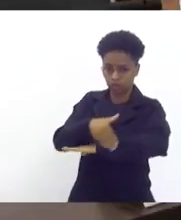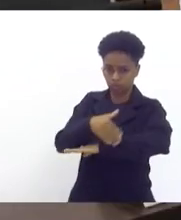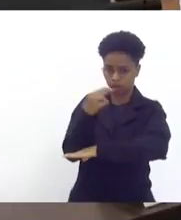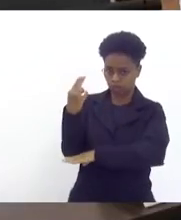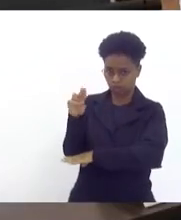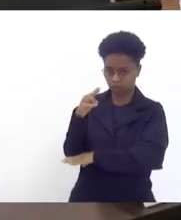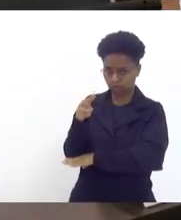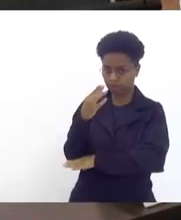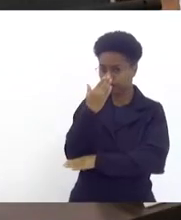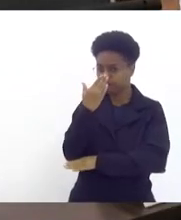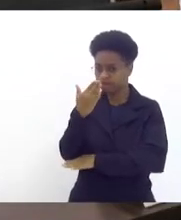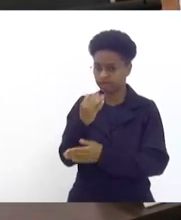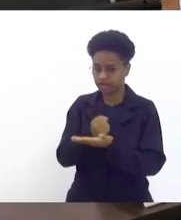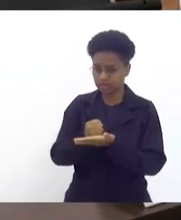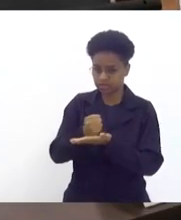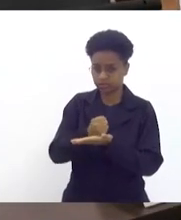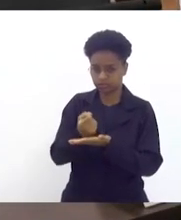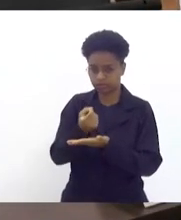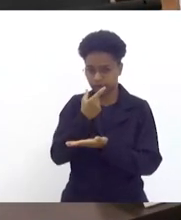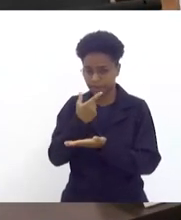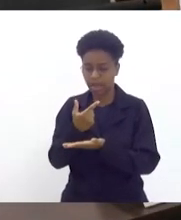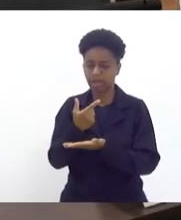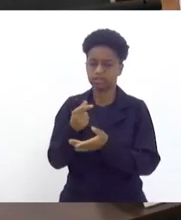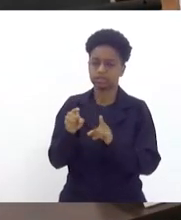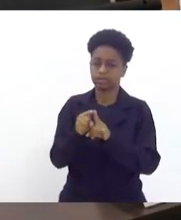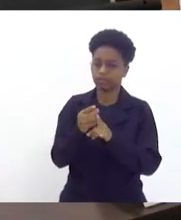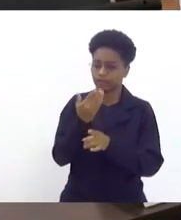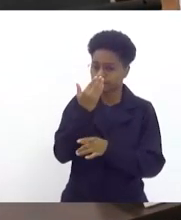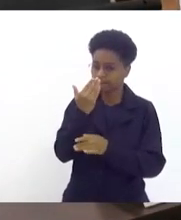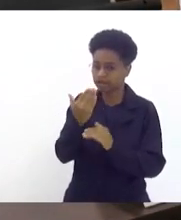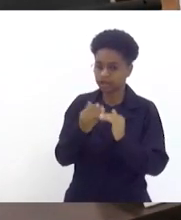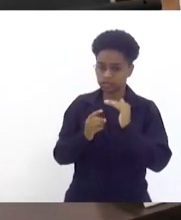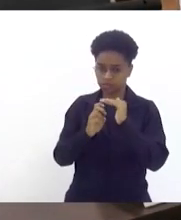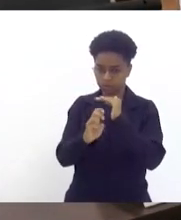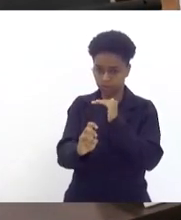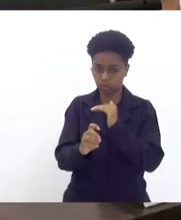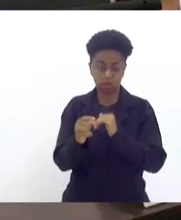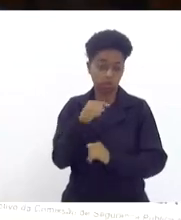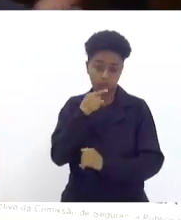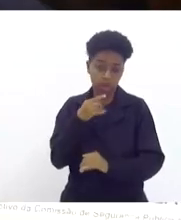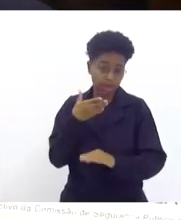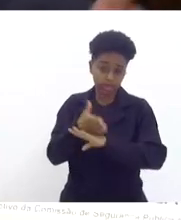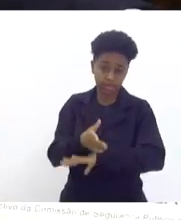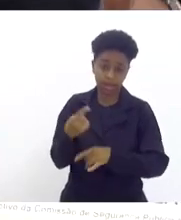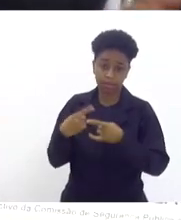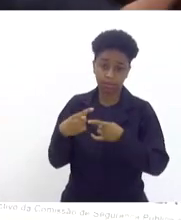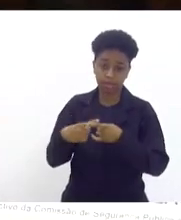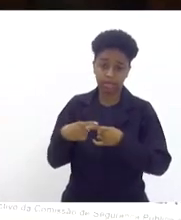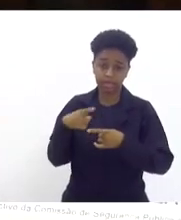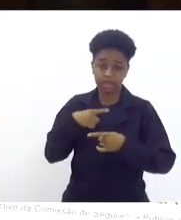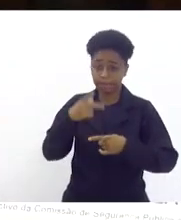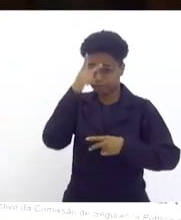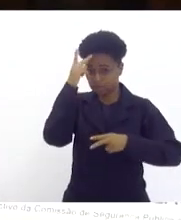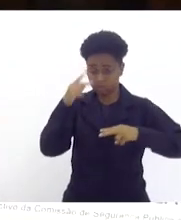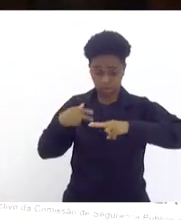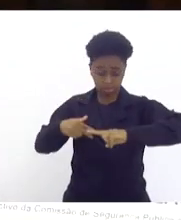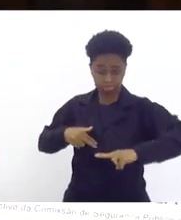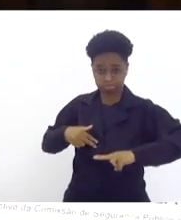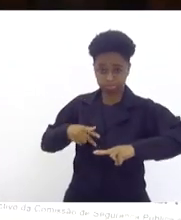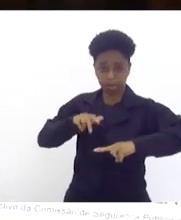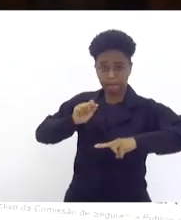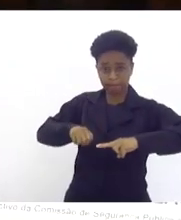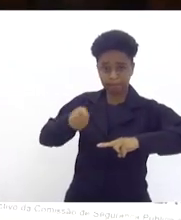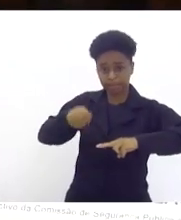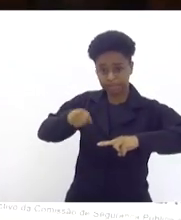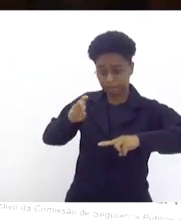em frente à estação do metrô e você não consegue entrar deputada Marta Rocha que tem que passar por cima dos moradores de rua tem